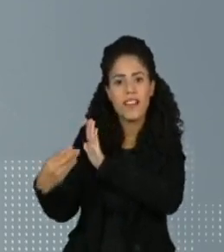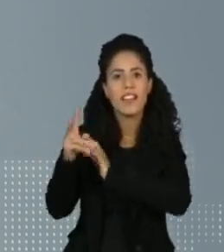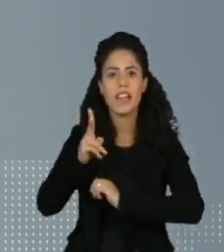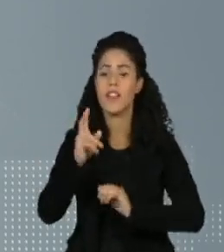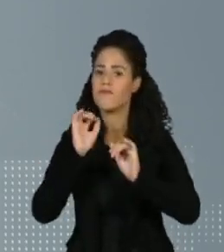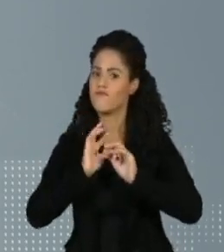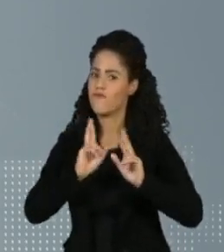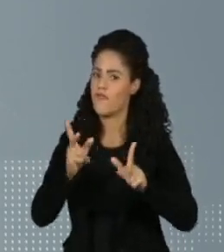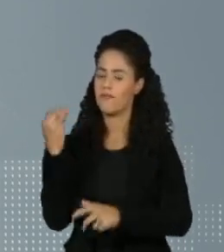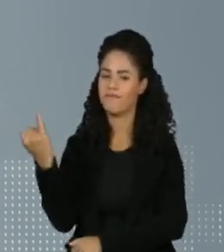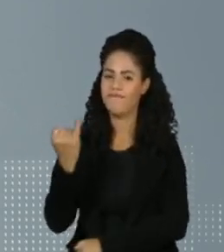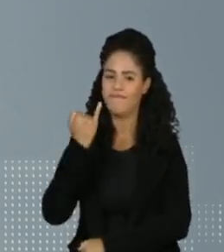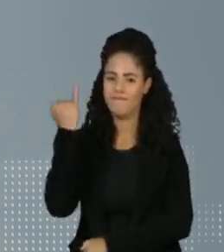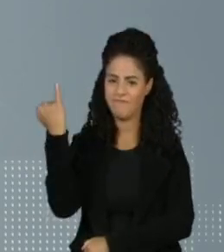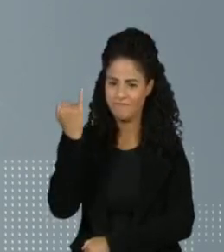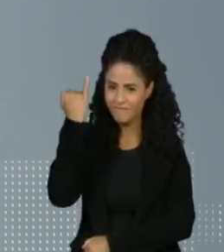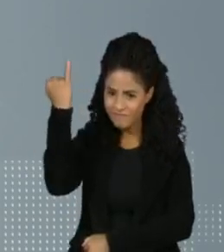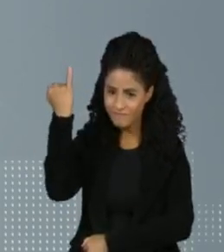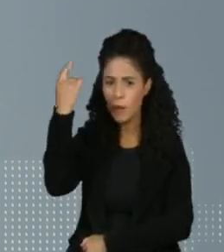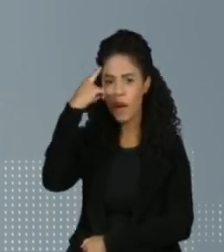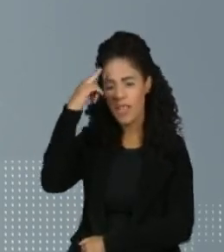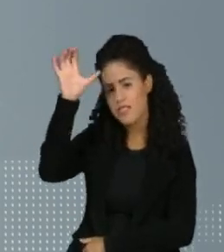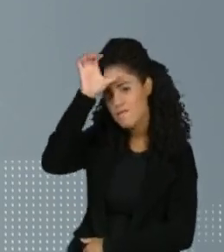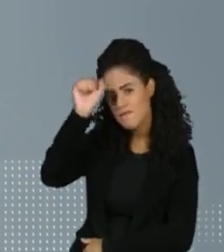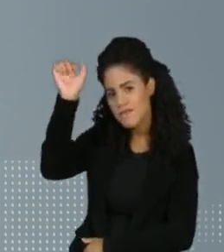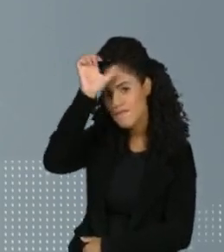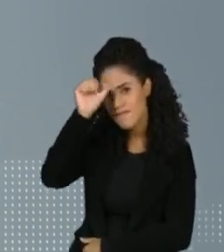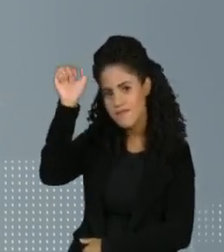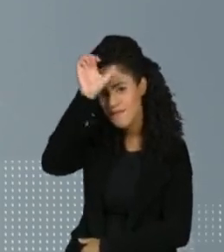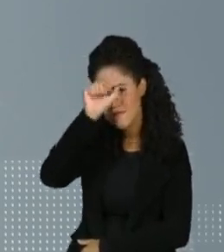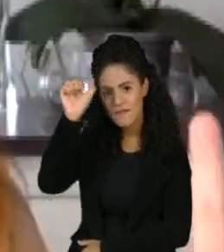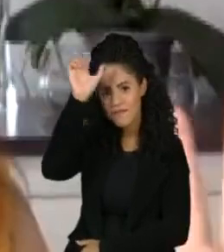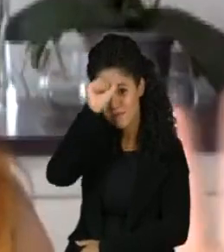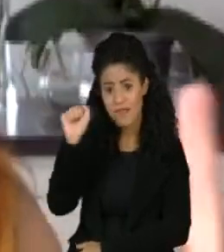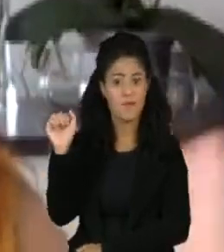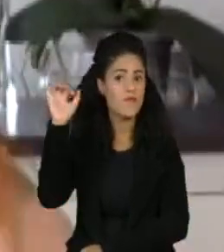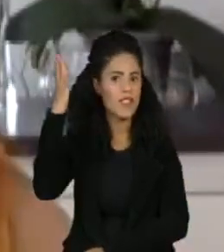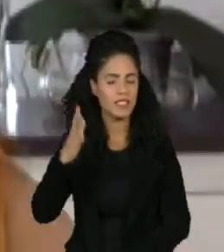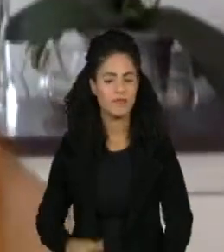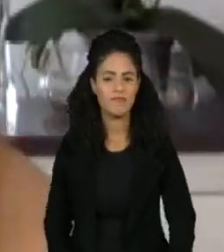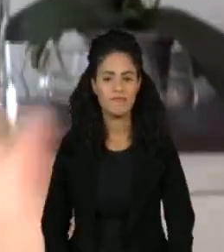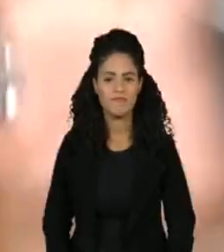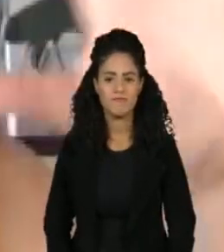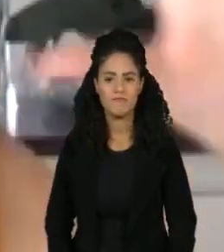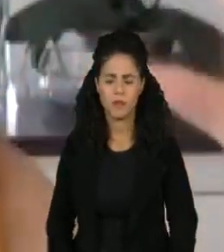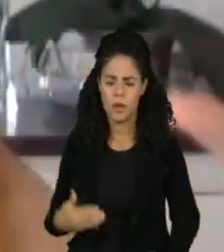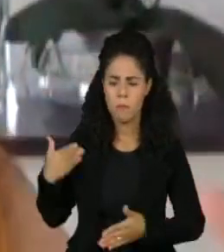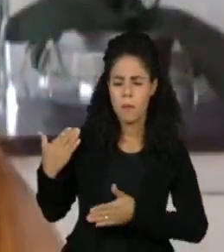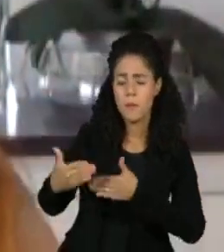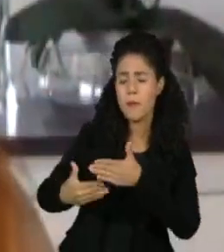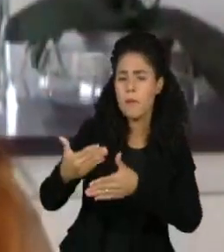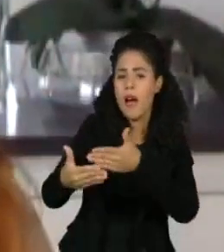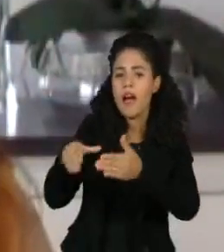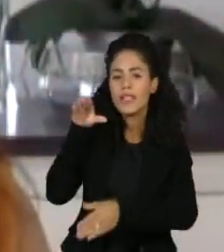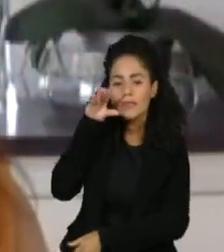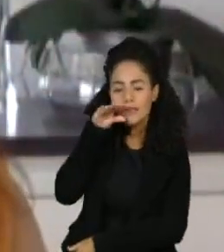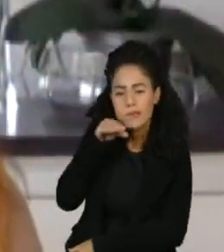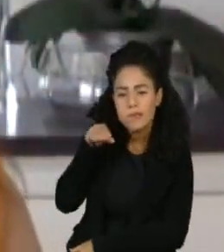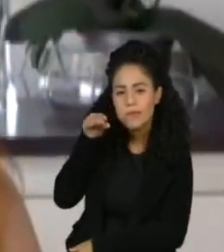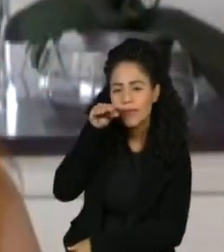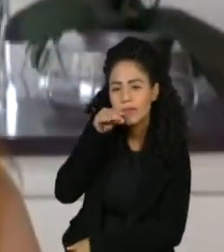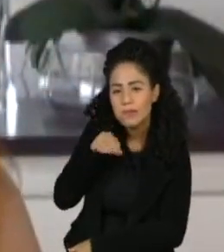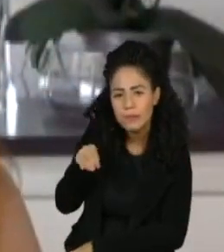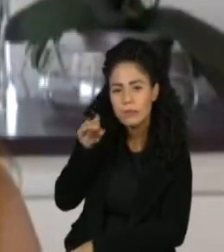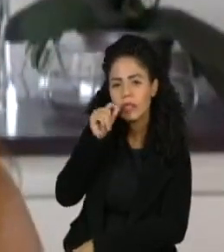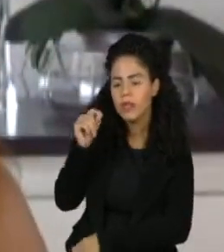toda a diferença no universo de quem está descobrindo o mundo. O desenvolvimento da fala, ele é global. Então, essa criança